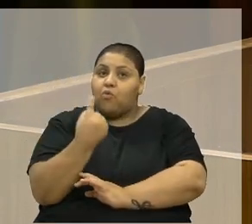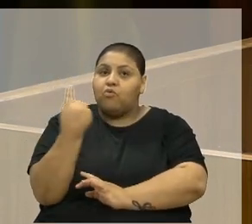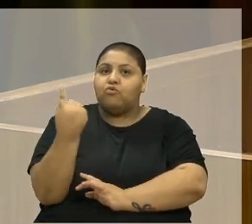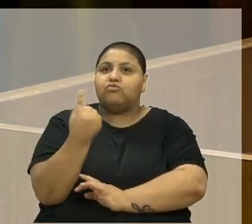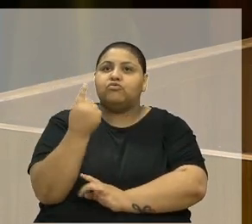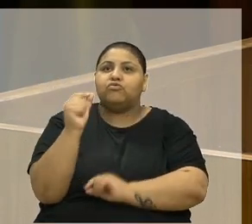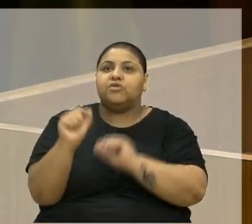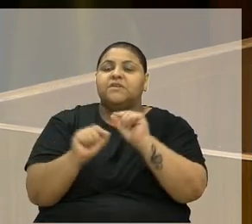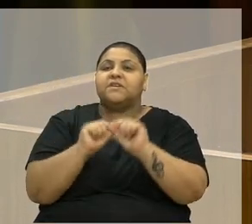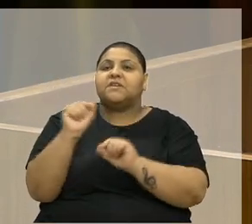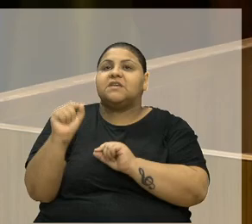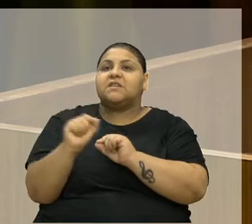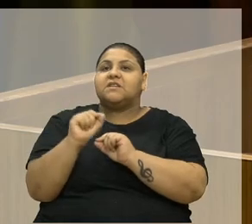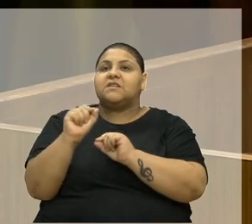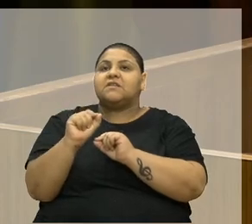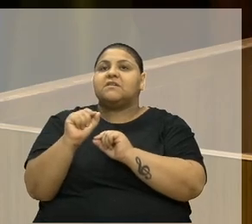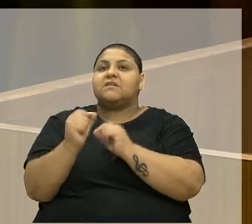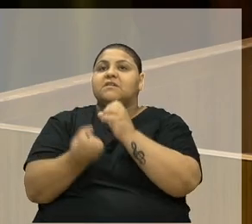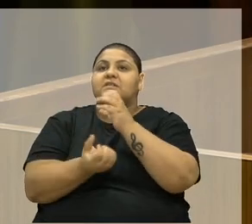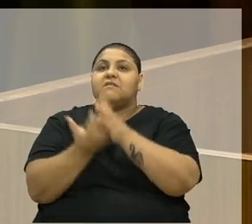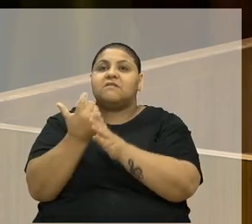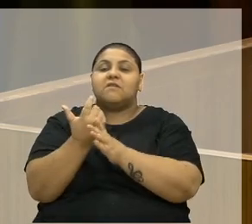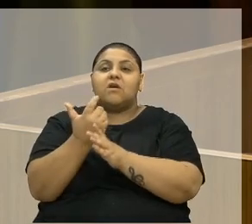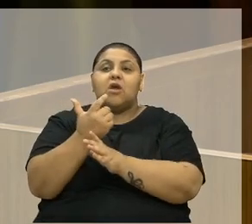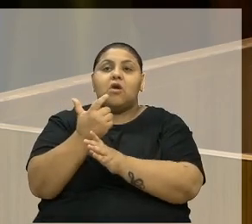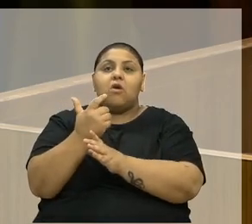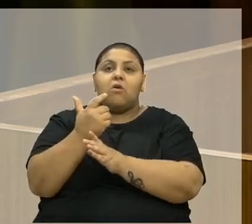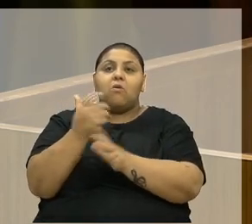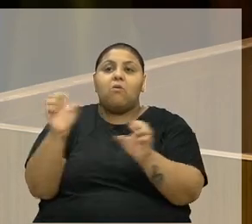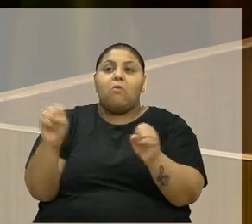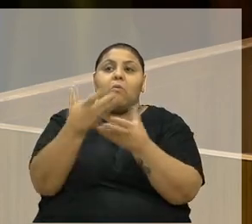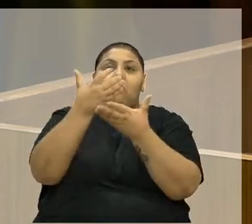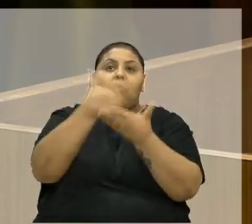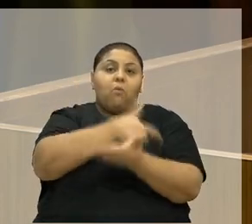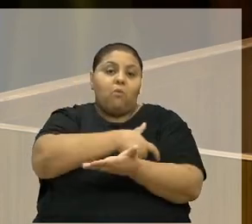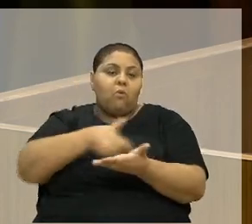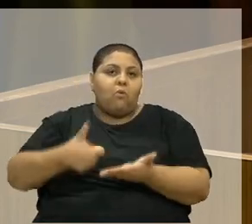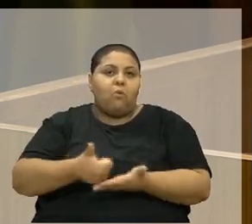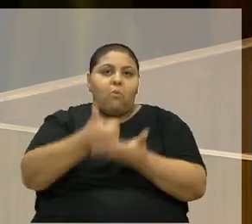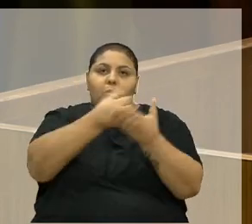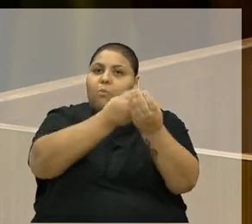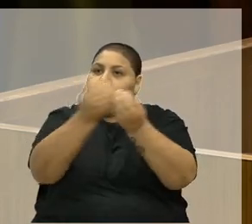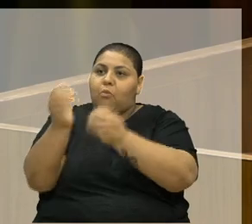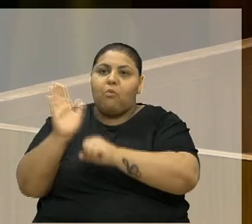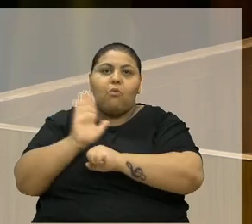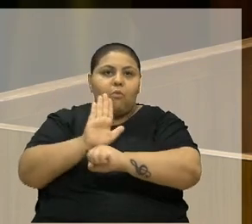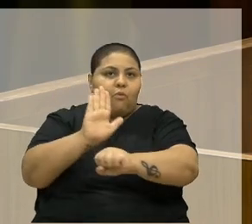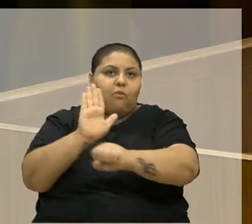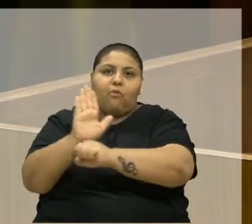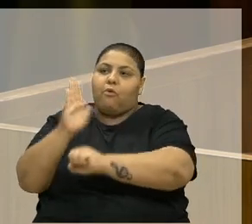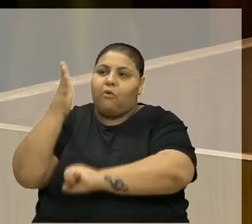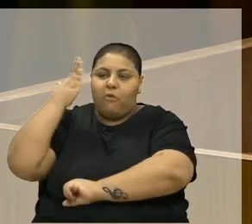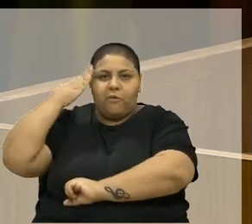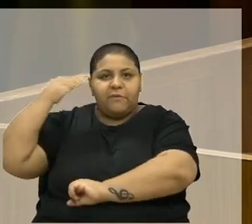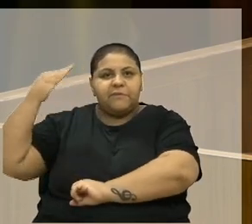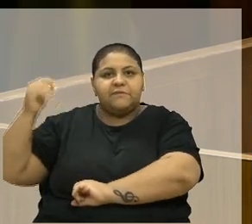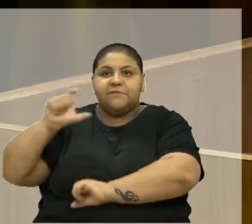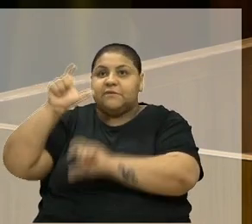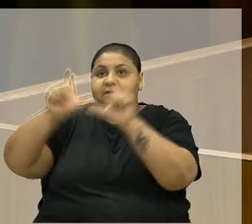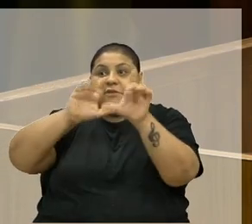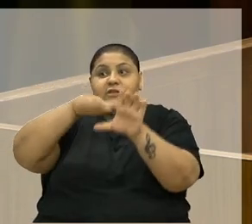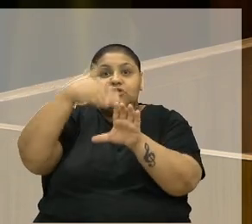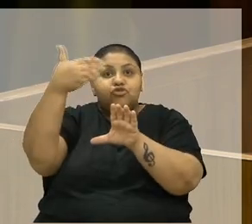fato Quem promove o evento aos patrocinadores né muita gente colaborou para que esse evento fosse um sucesso pessoas de